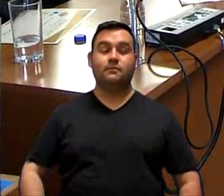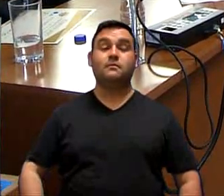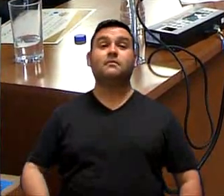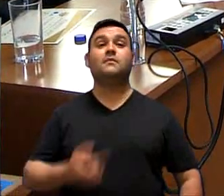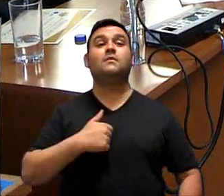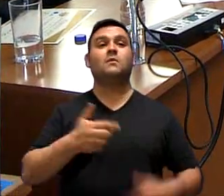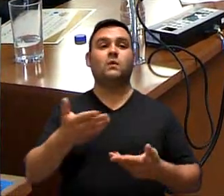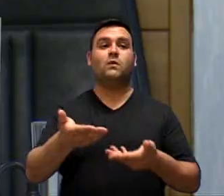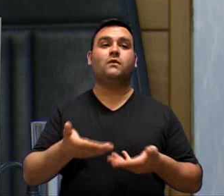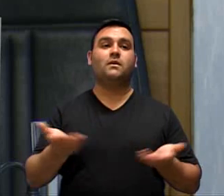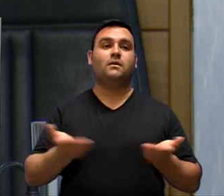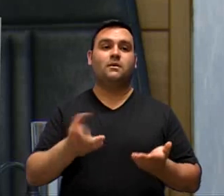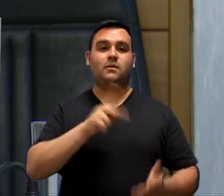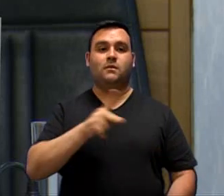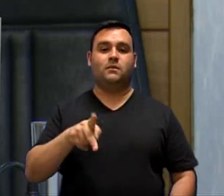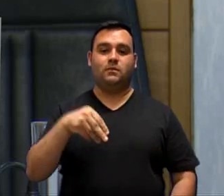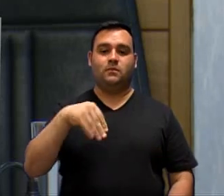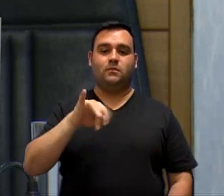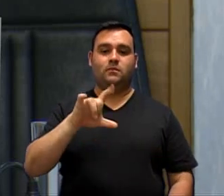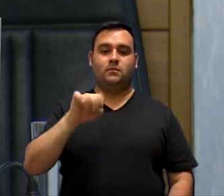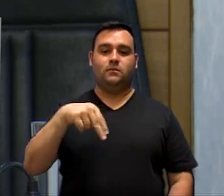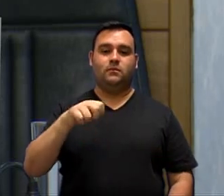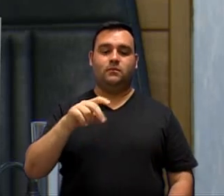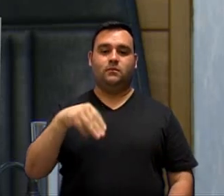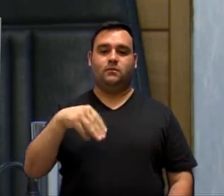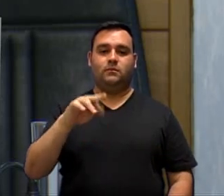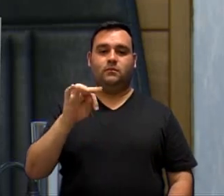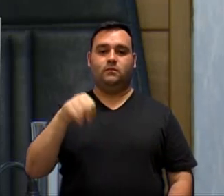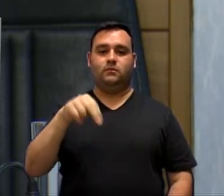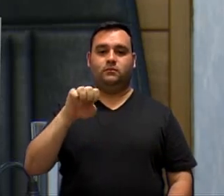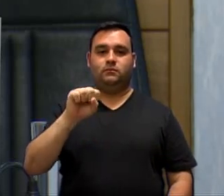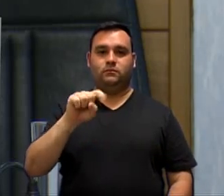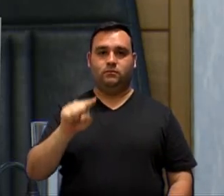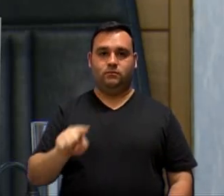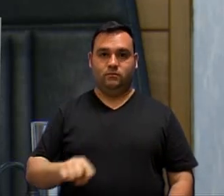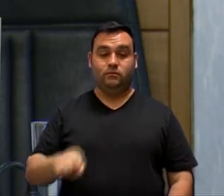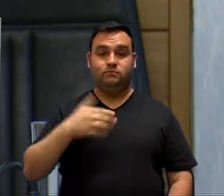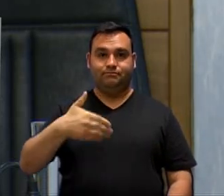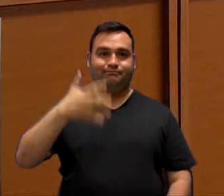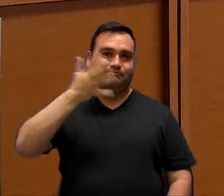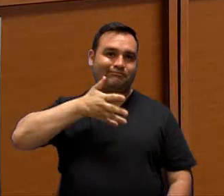Eu convido agora a professora Milene Martinez para fazer o seu discurso.